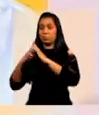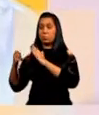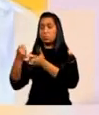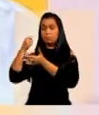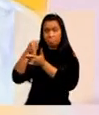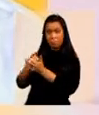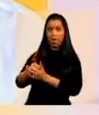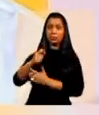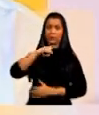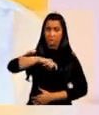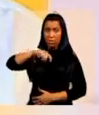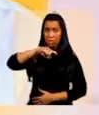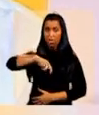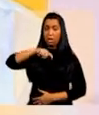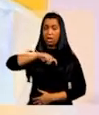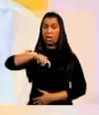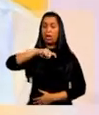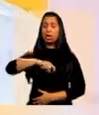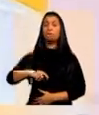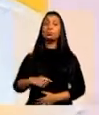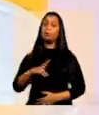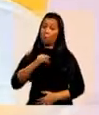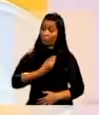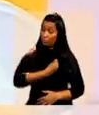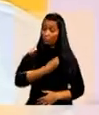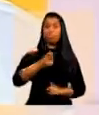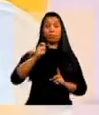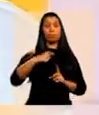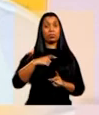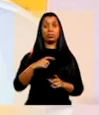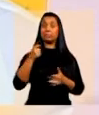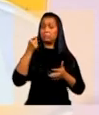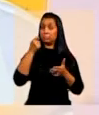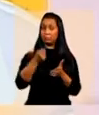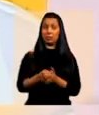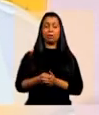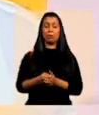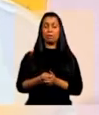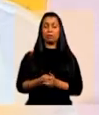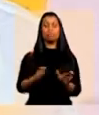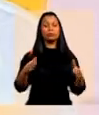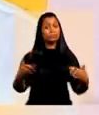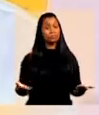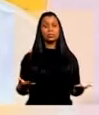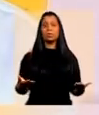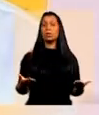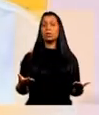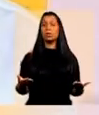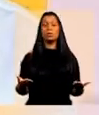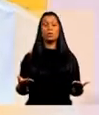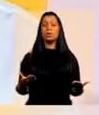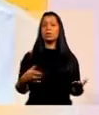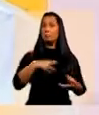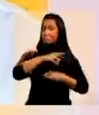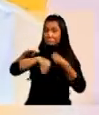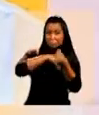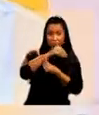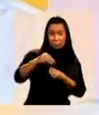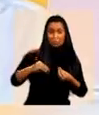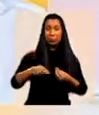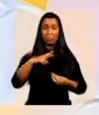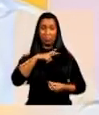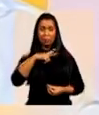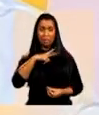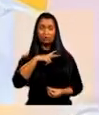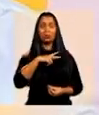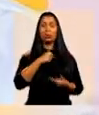empresa me paga um salário, me paga um X e eu vivo com esse X que a empresa Entendi. Me paga. Então, eu não misturo a minha